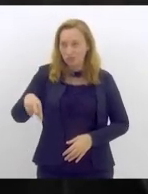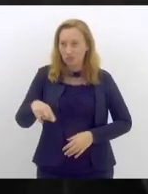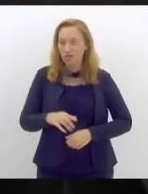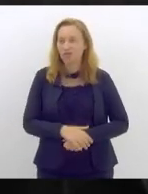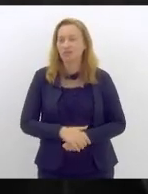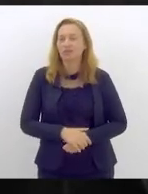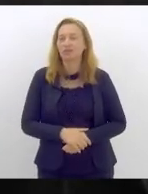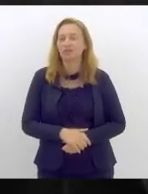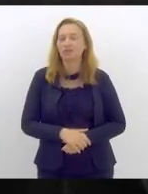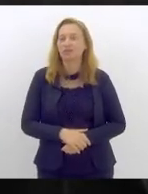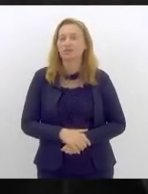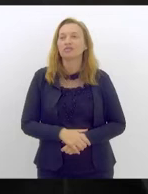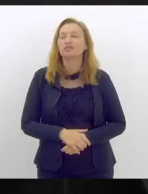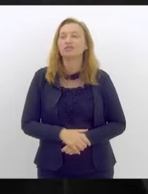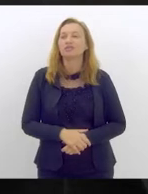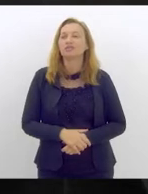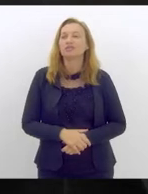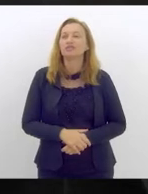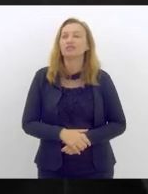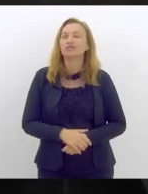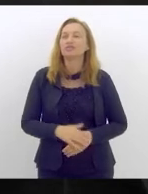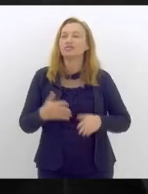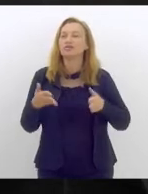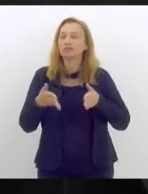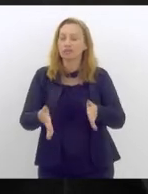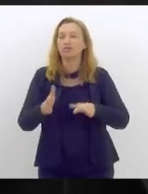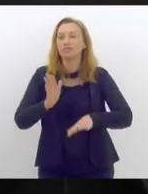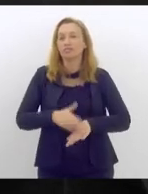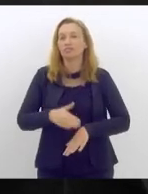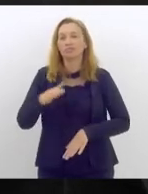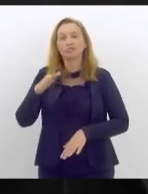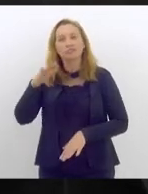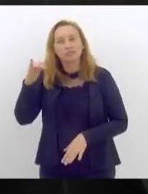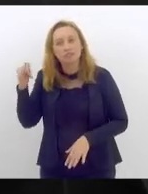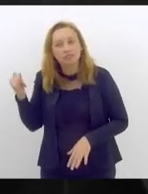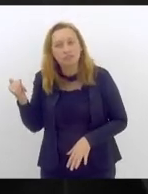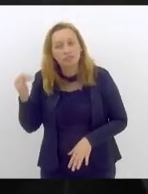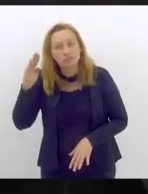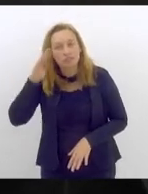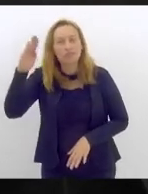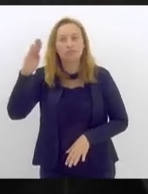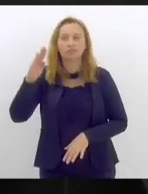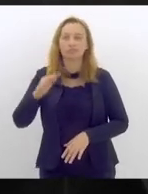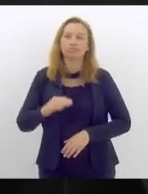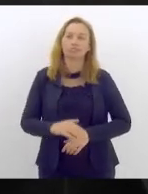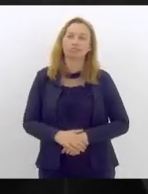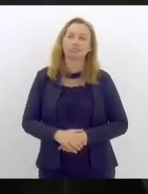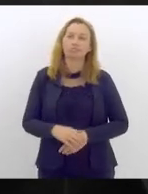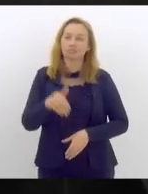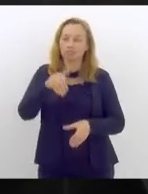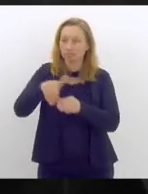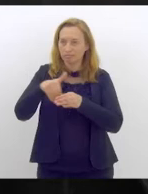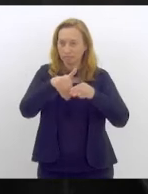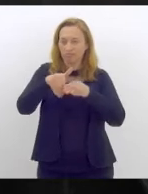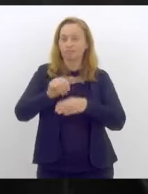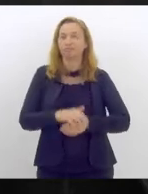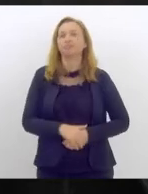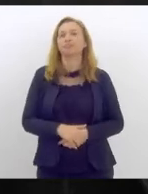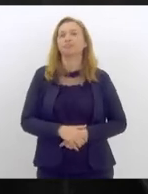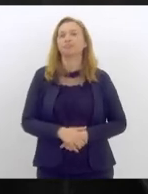um dos embates mais centrais da atual conjuntura eleitoral